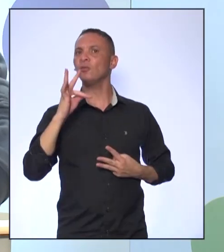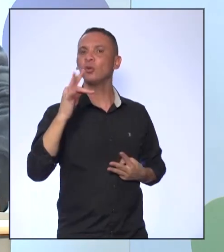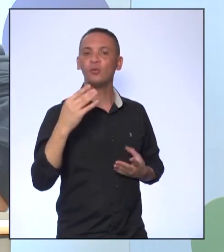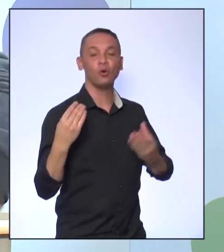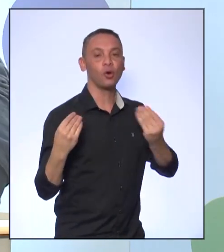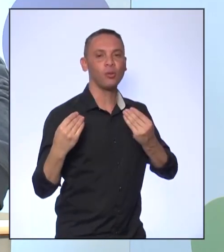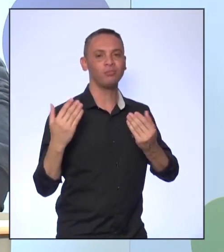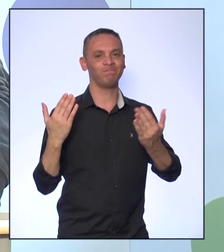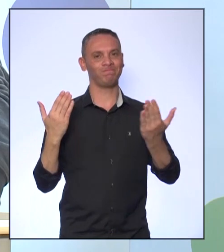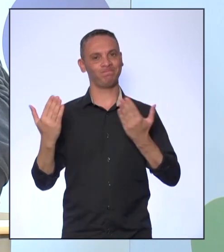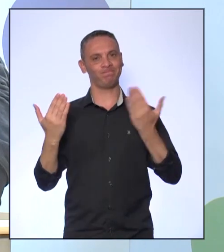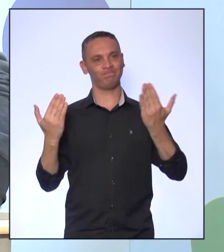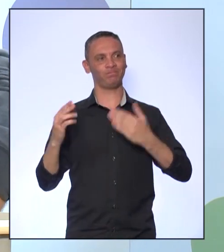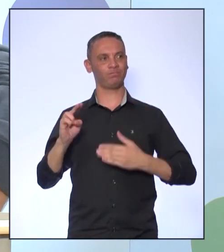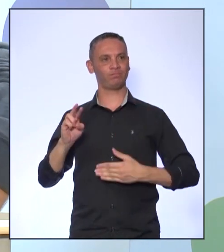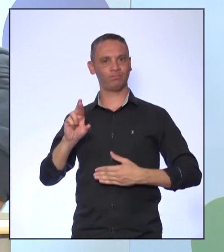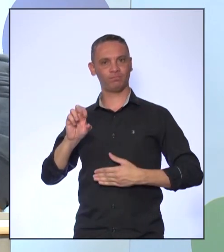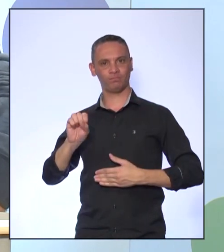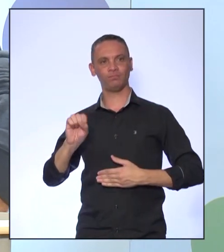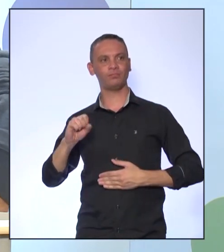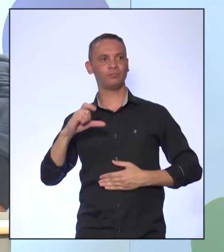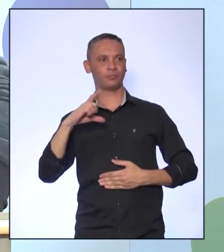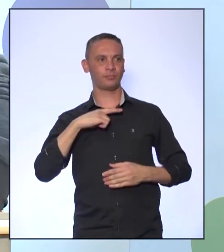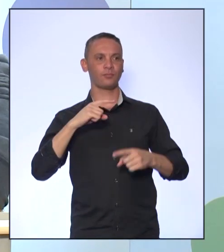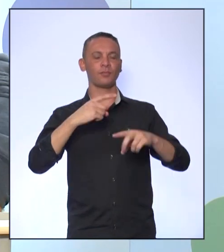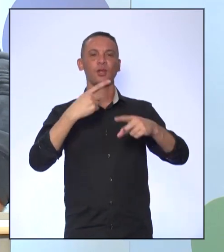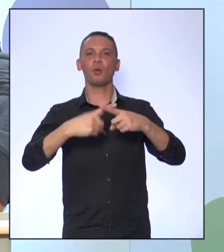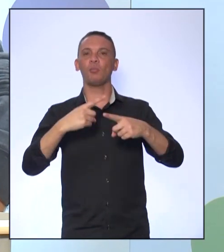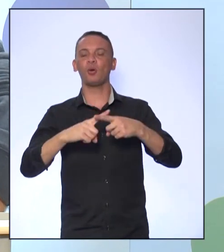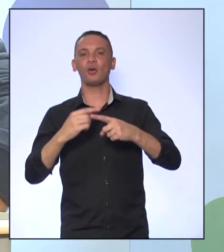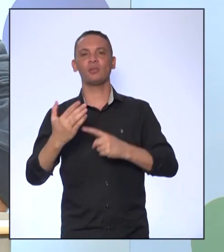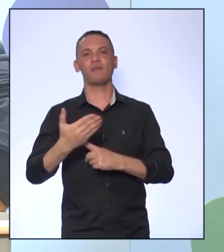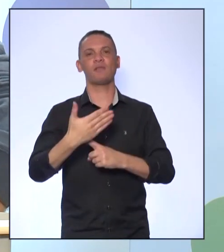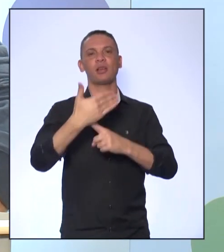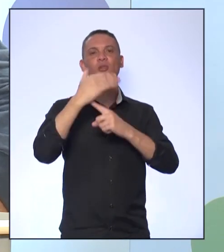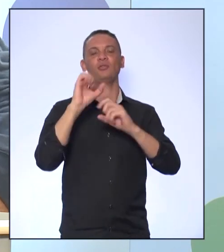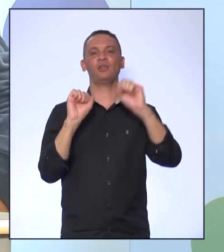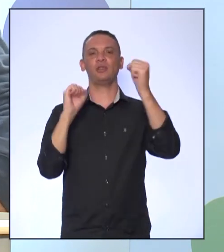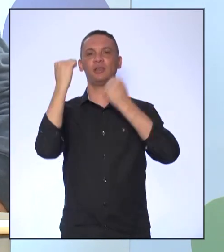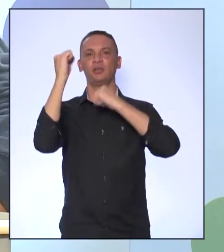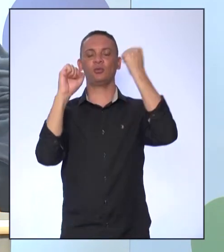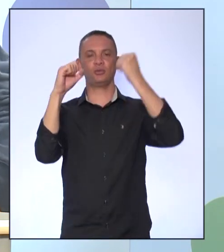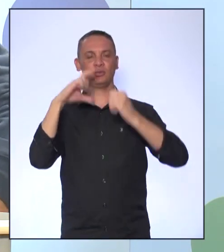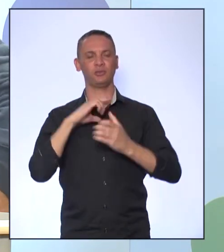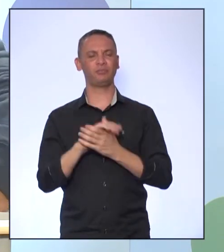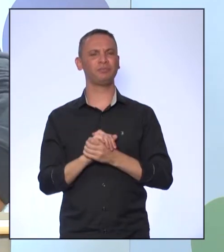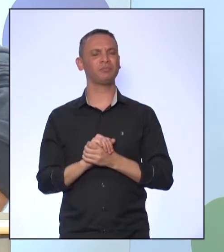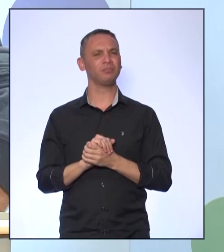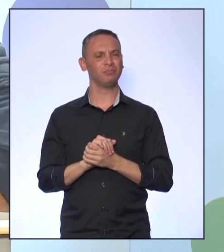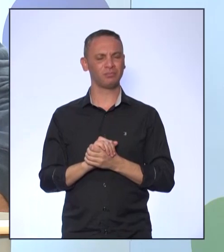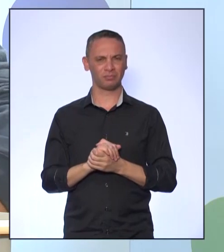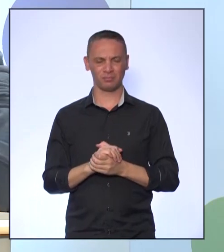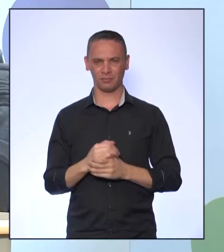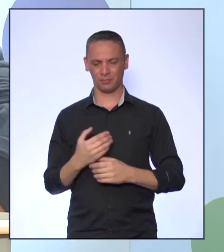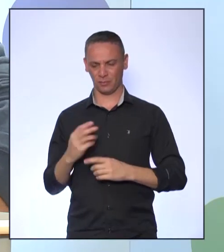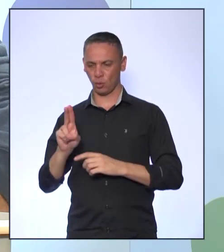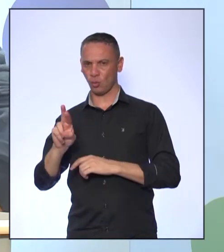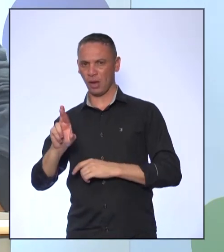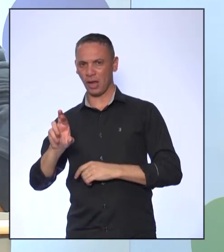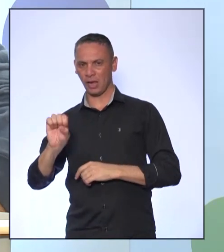futuro da União Soviética pela defasagem tecnológica das indústrias, porque o governo se preocupava muito com as indústrias de